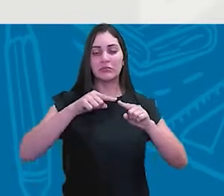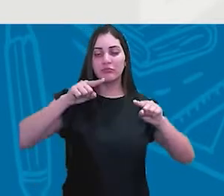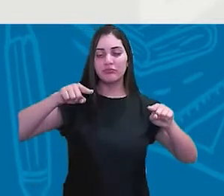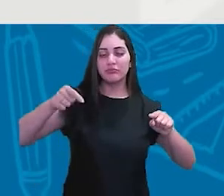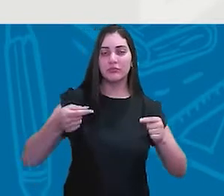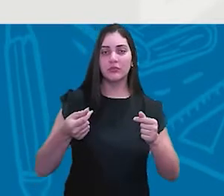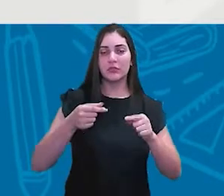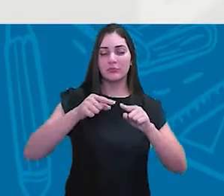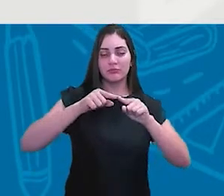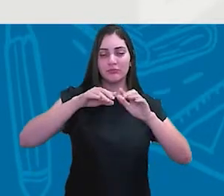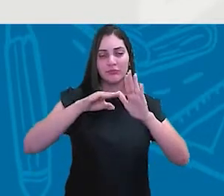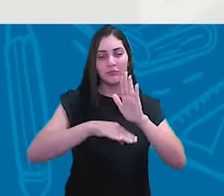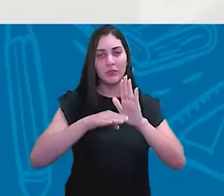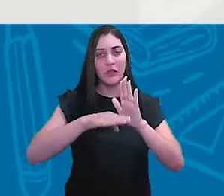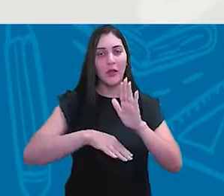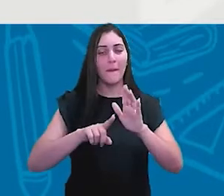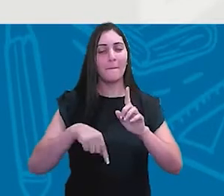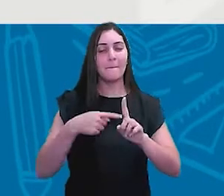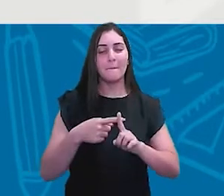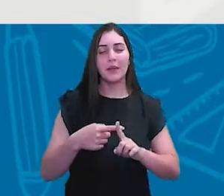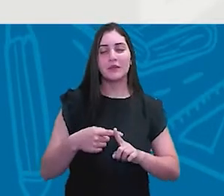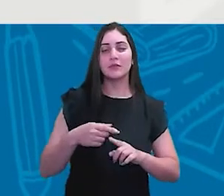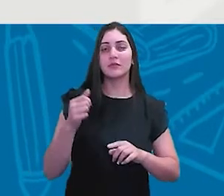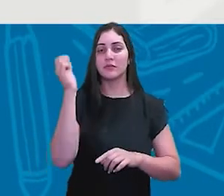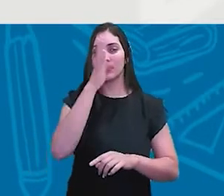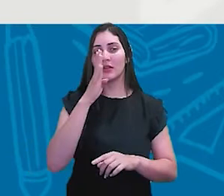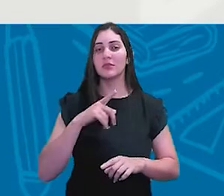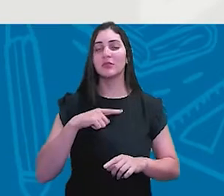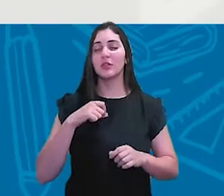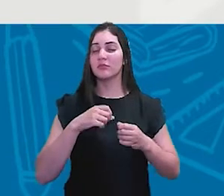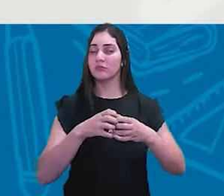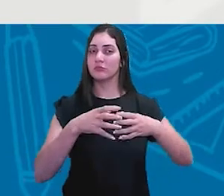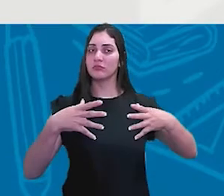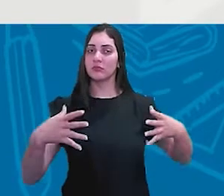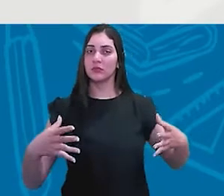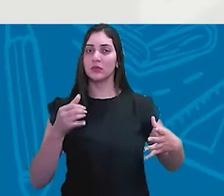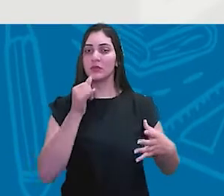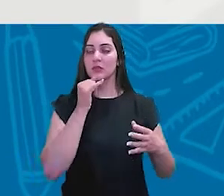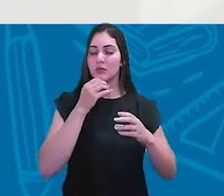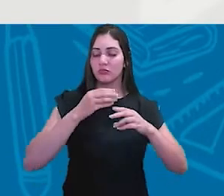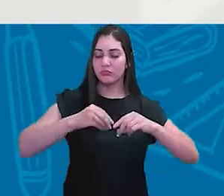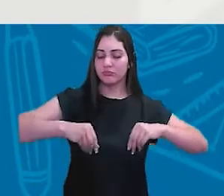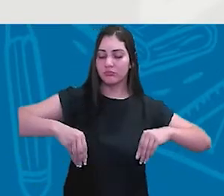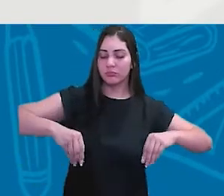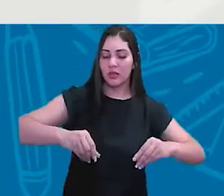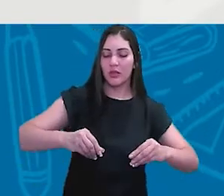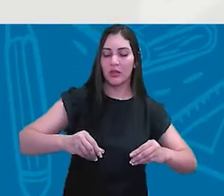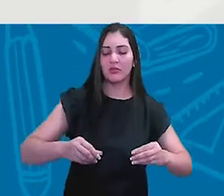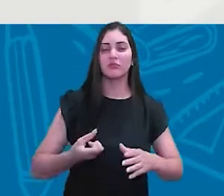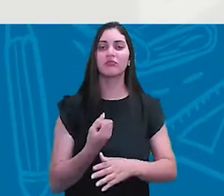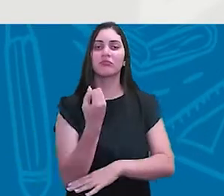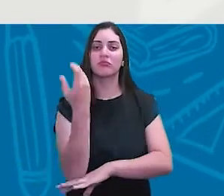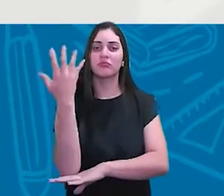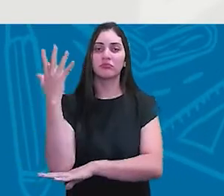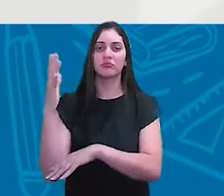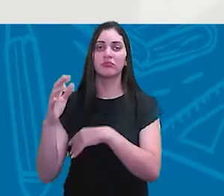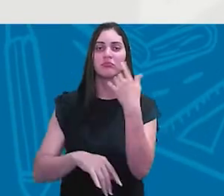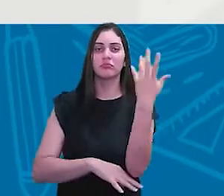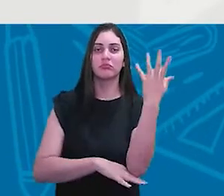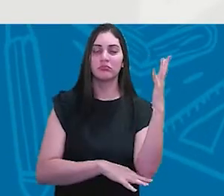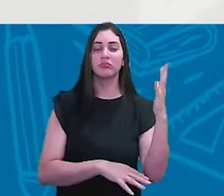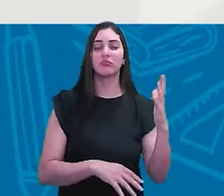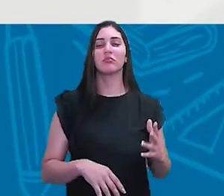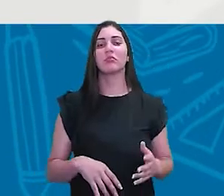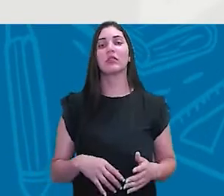potencial muito grande, um contingente populacional muito grande, terras cultiváveis, muitas reservas minerais